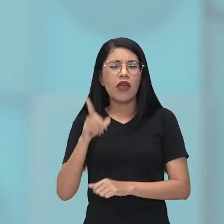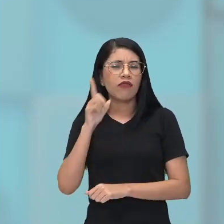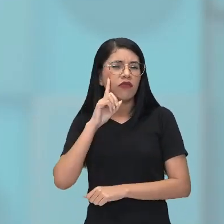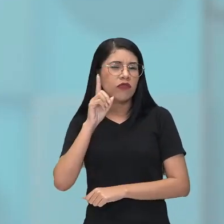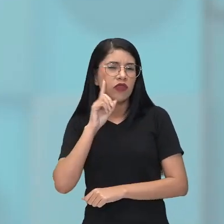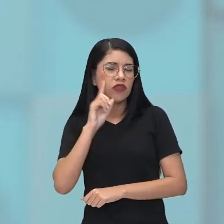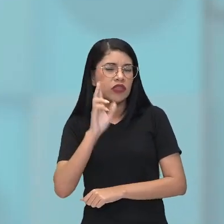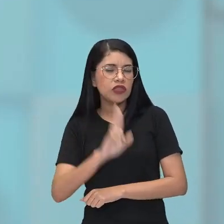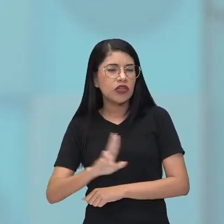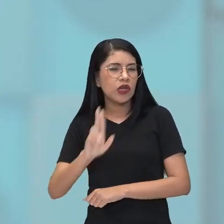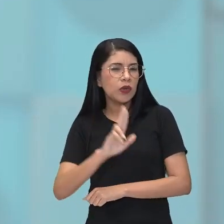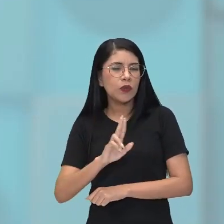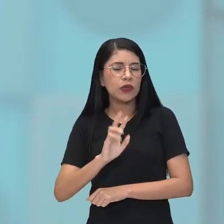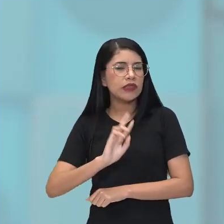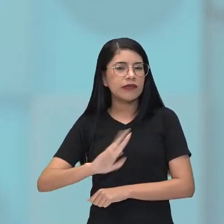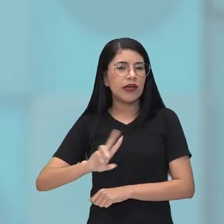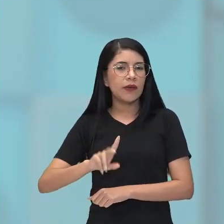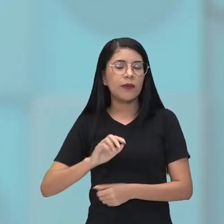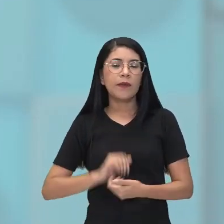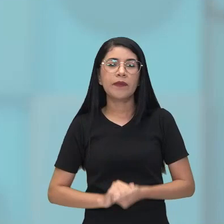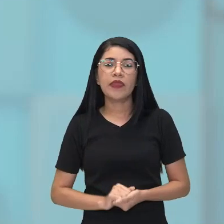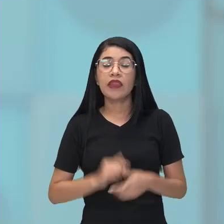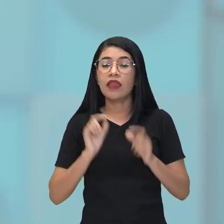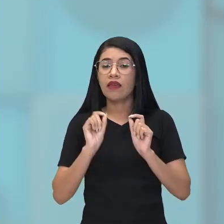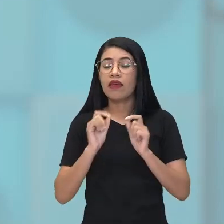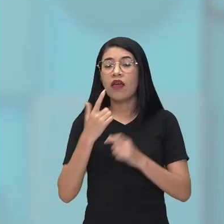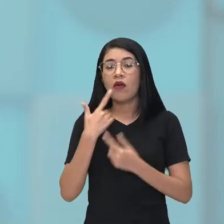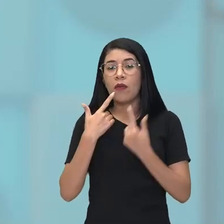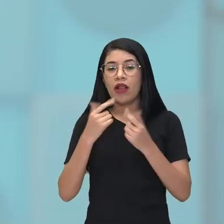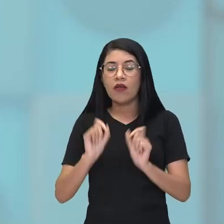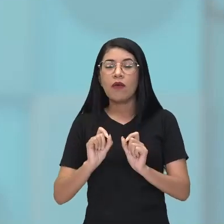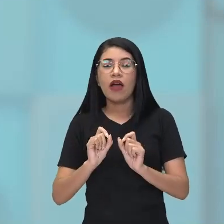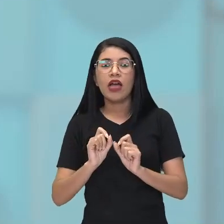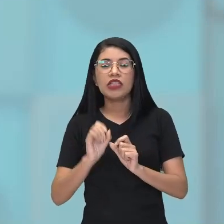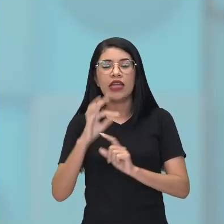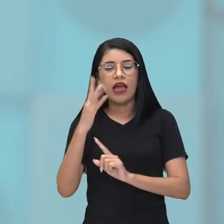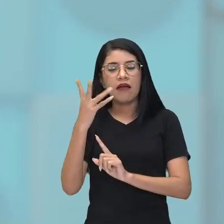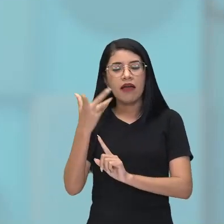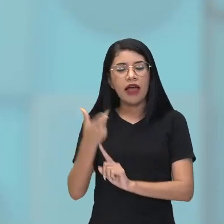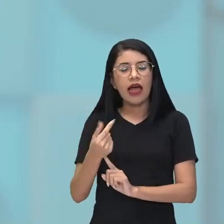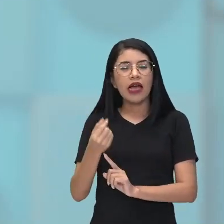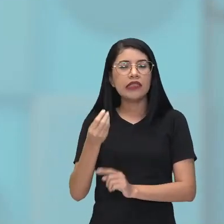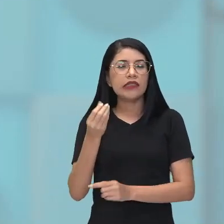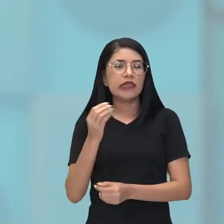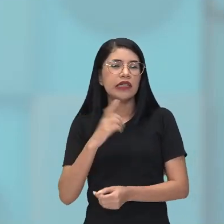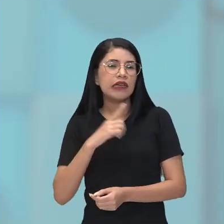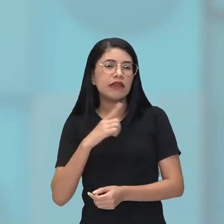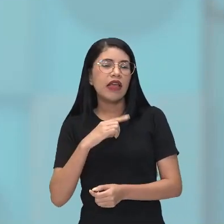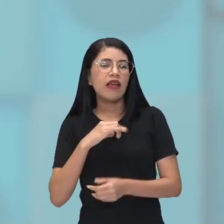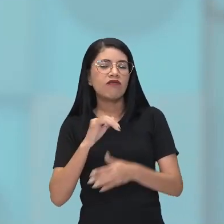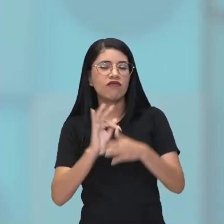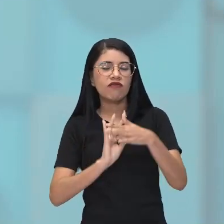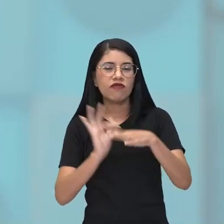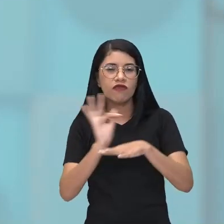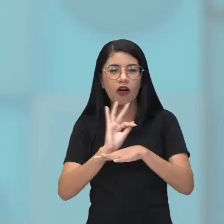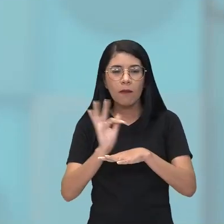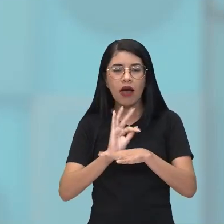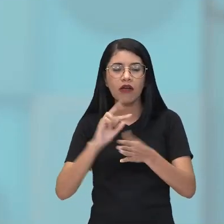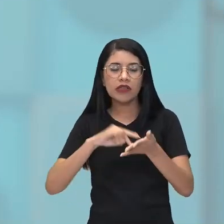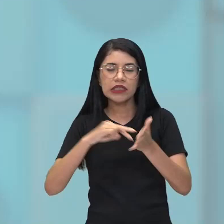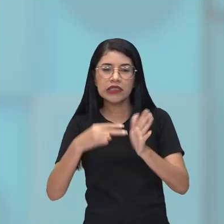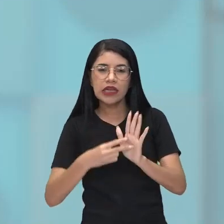aquela usual, né? É aquela linguagem artística que busca novos sentidos para as